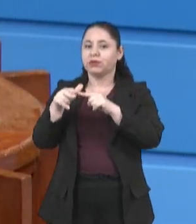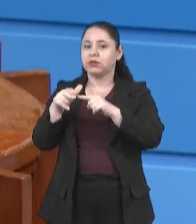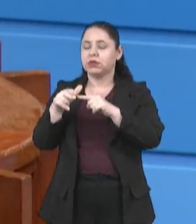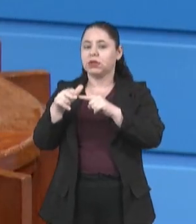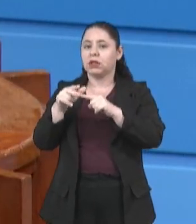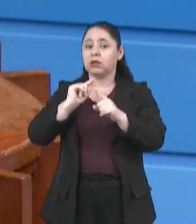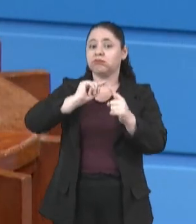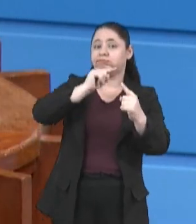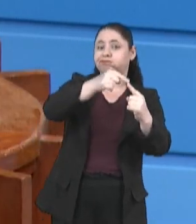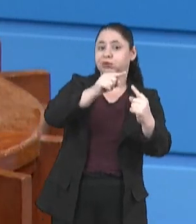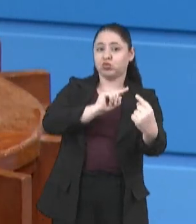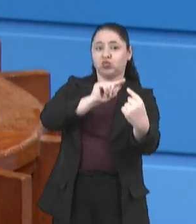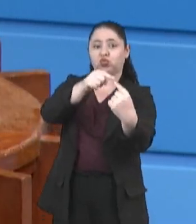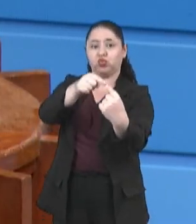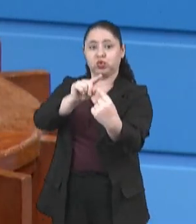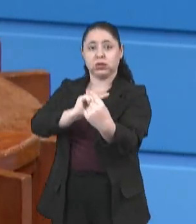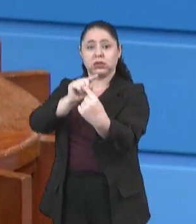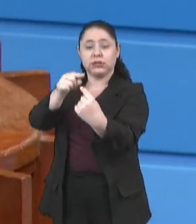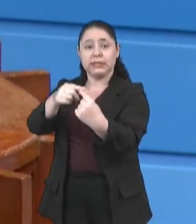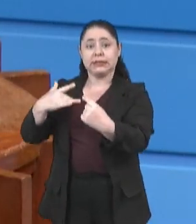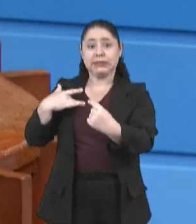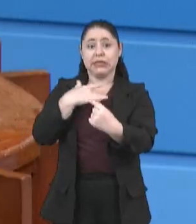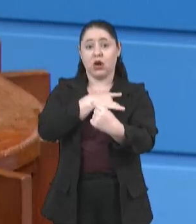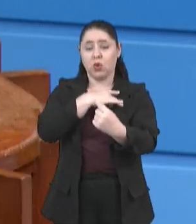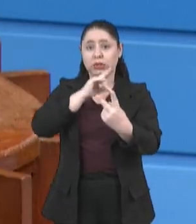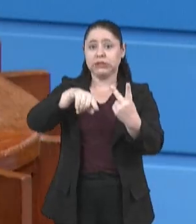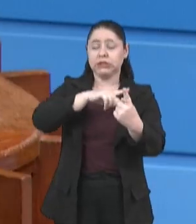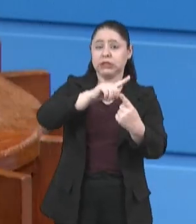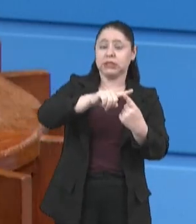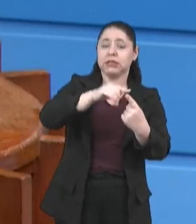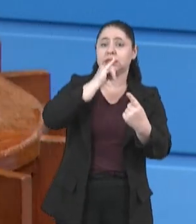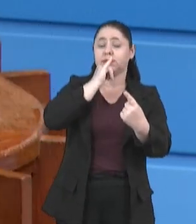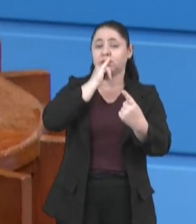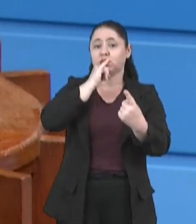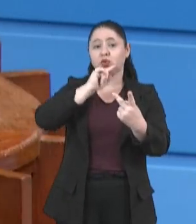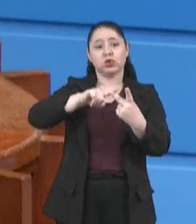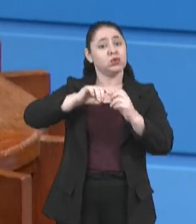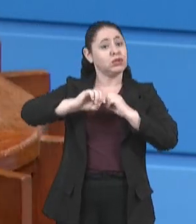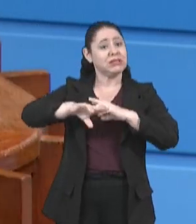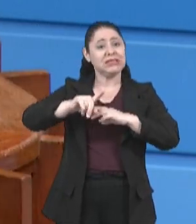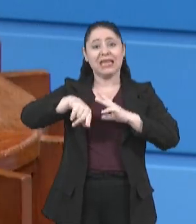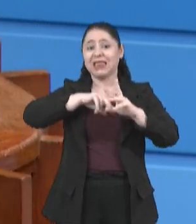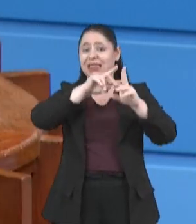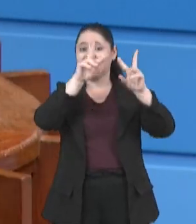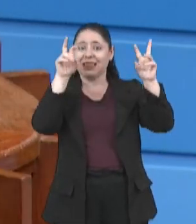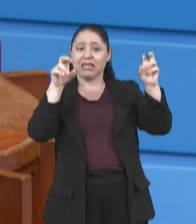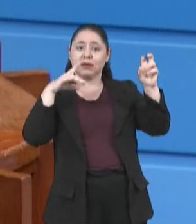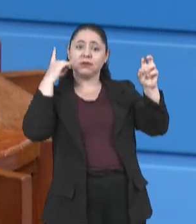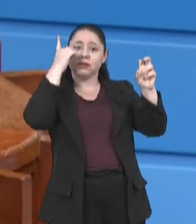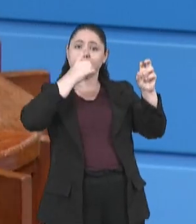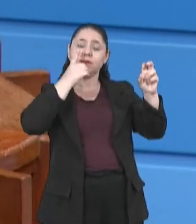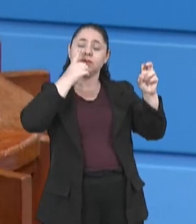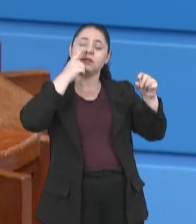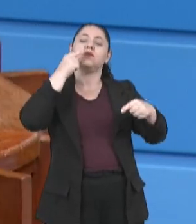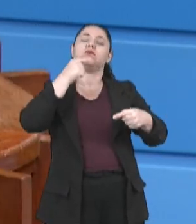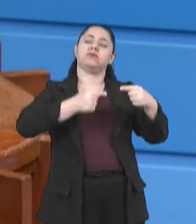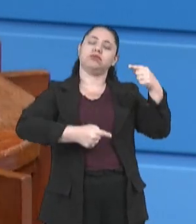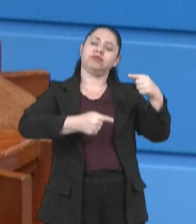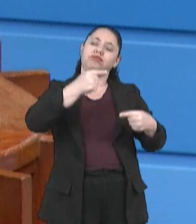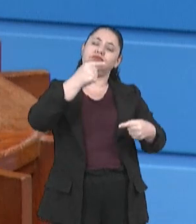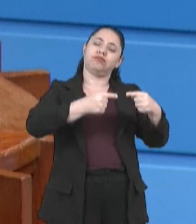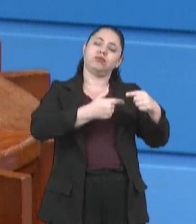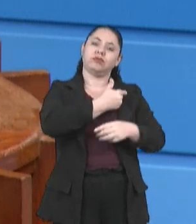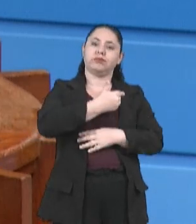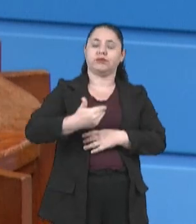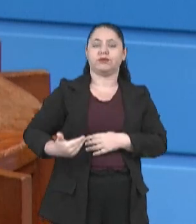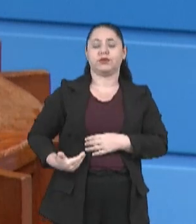atingem áreas prioritárias como a saúde, por exemplo, que foi um tema que os deputados aqui debateram com